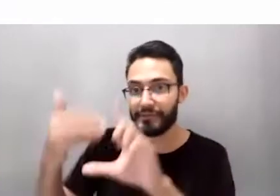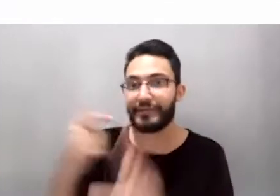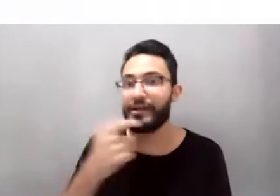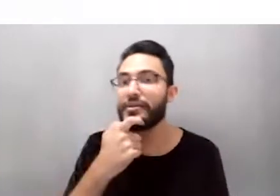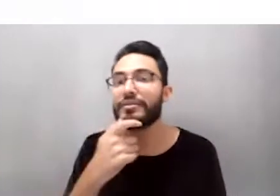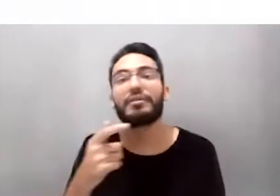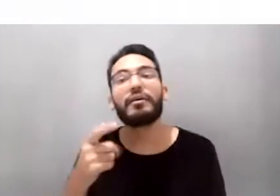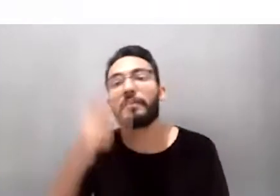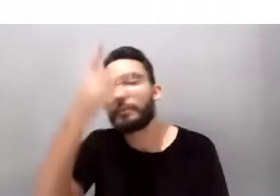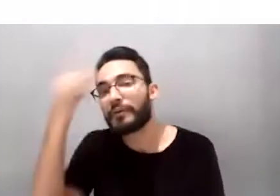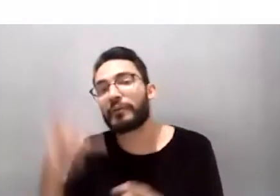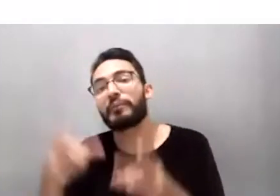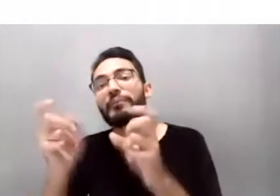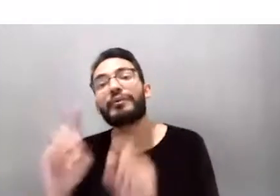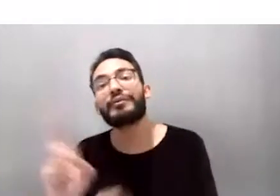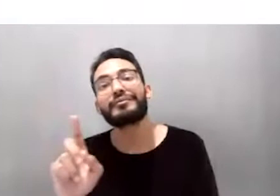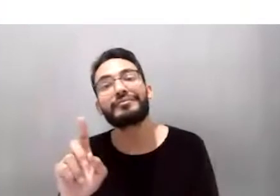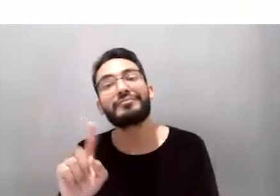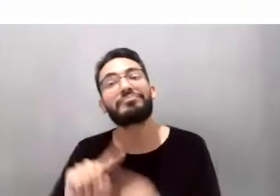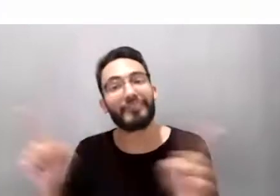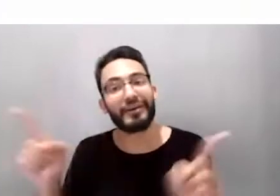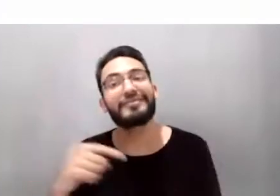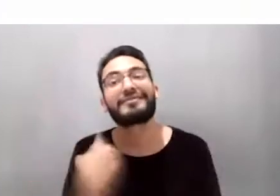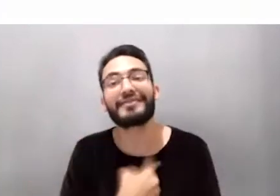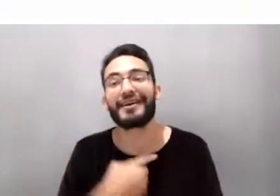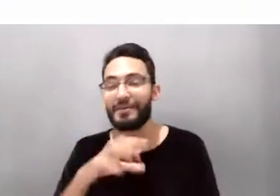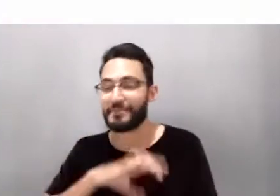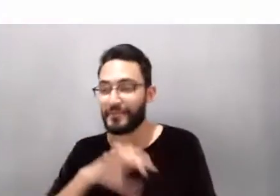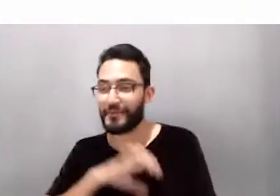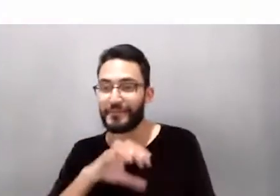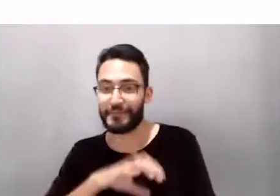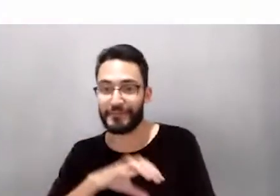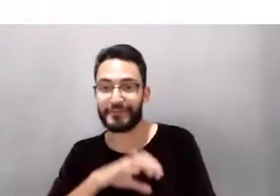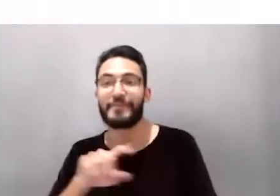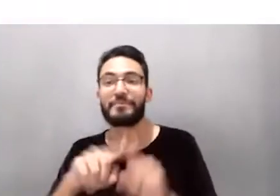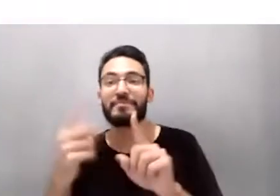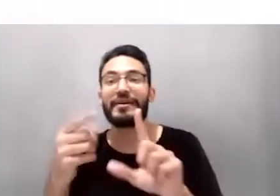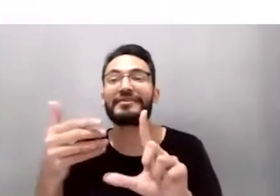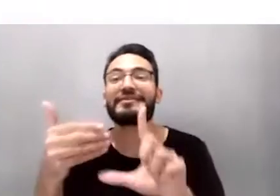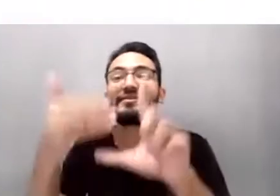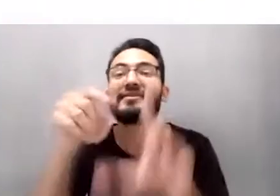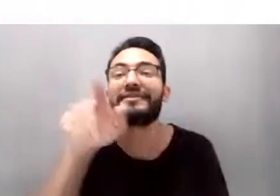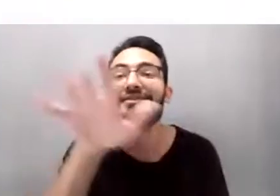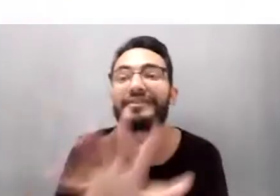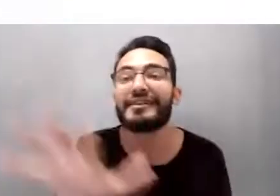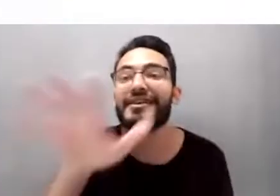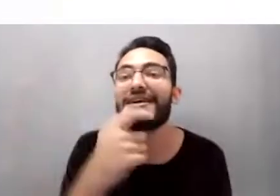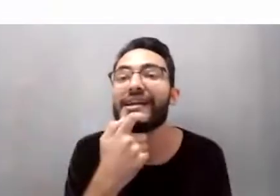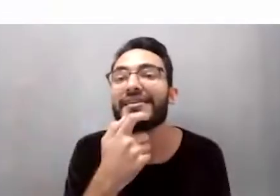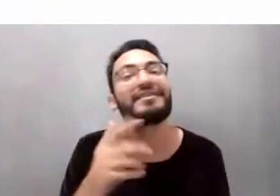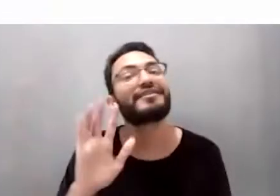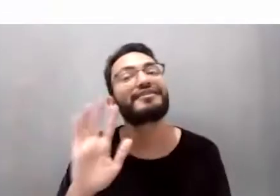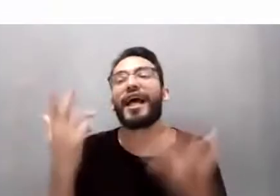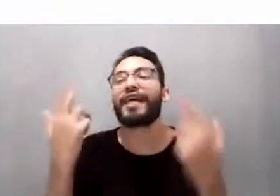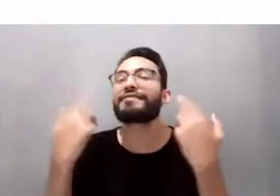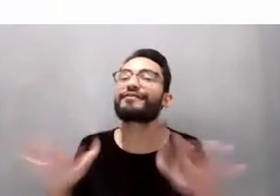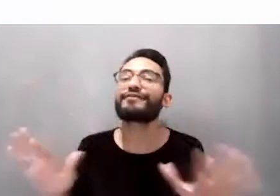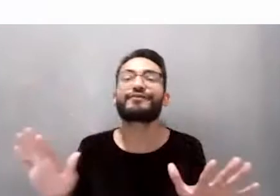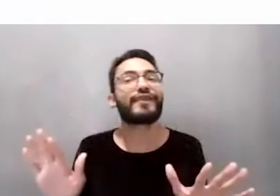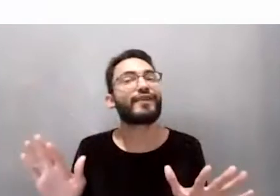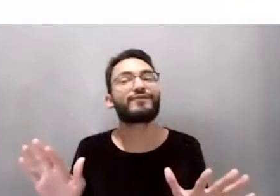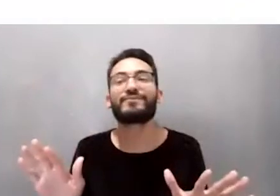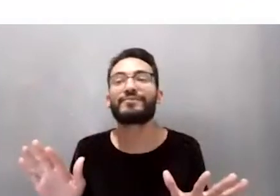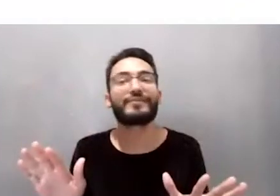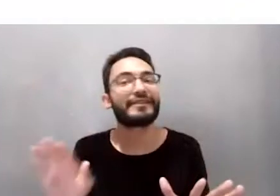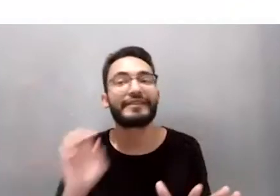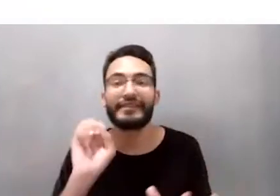percebido, né? Que a gente está falando em português e a apresentação está em inglês. porque já é natural, né? Principalmente para quem é